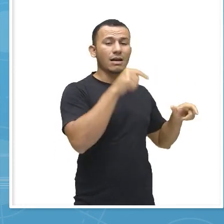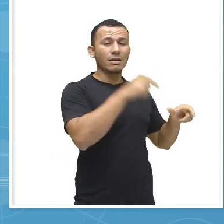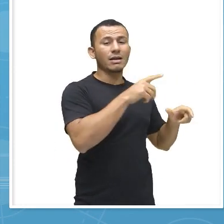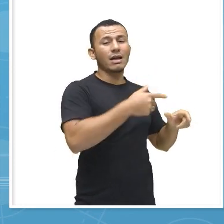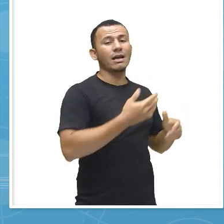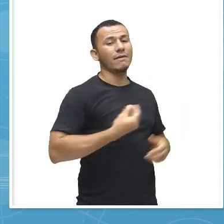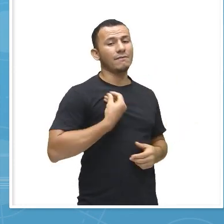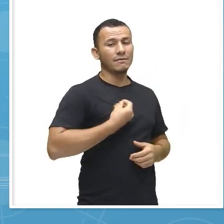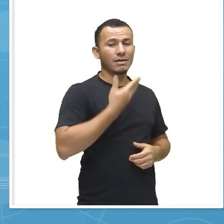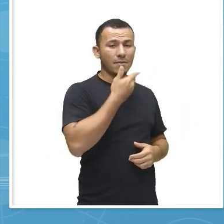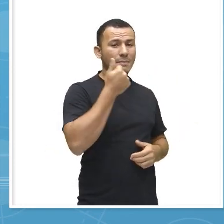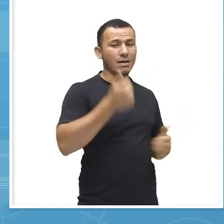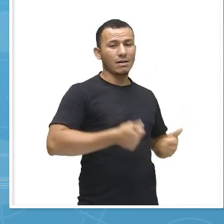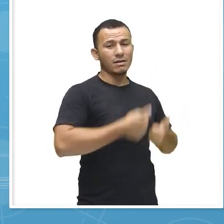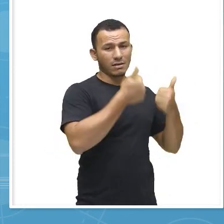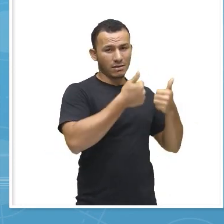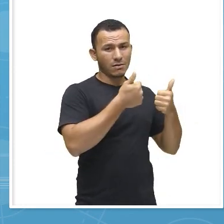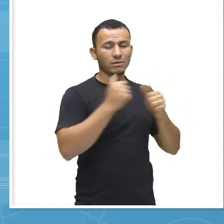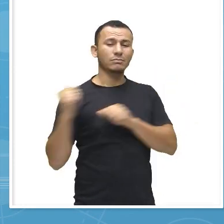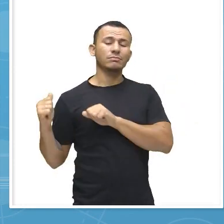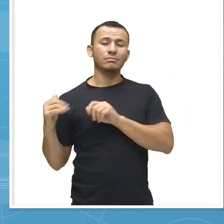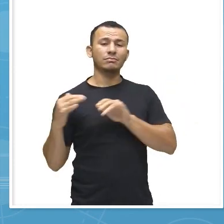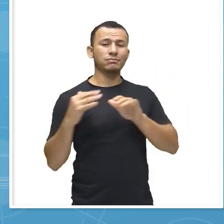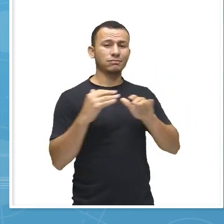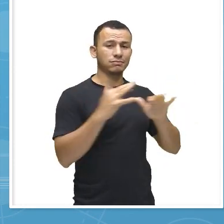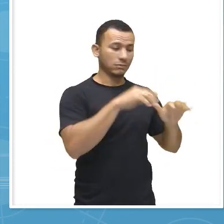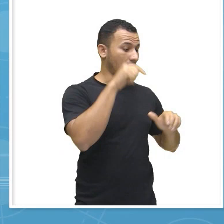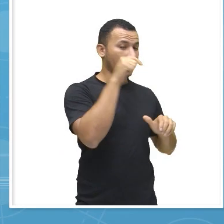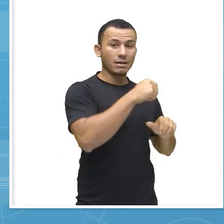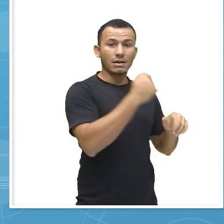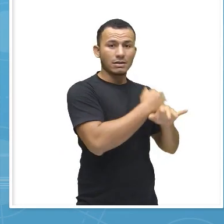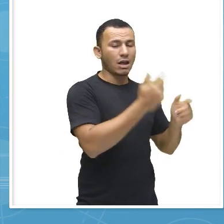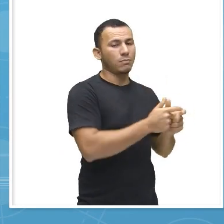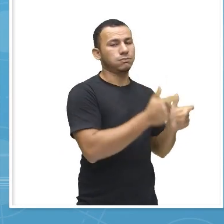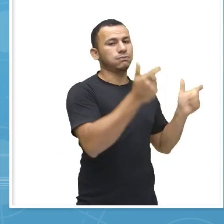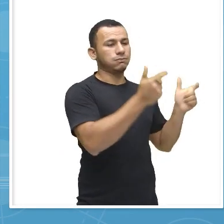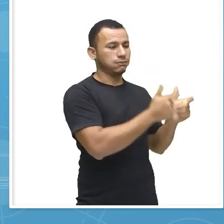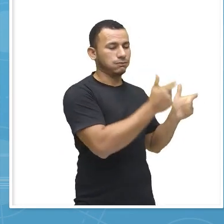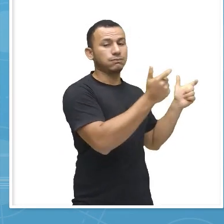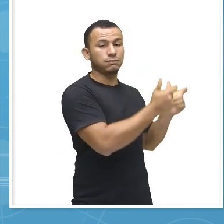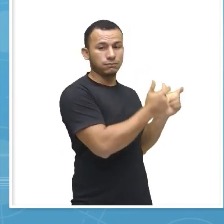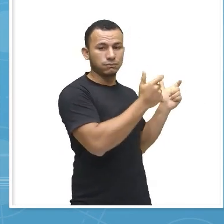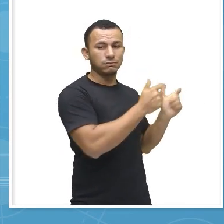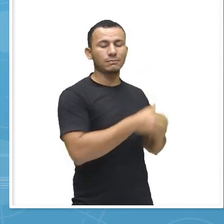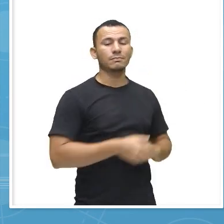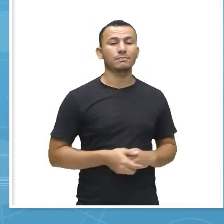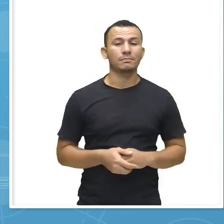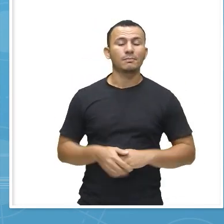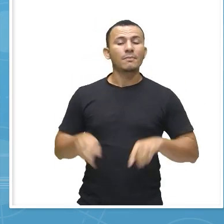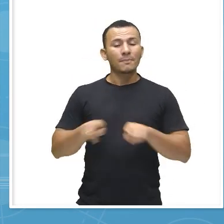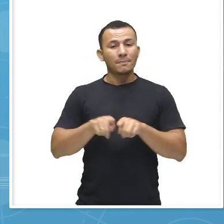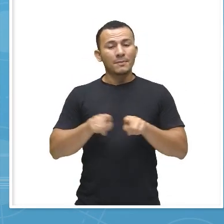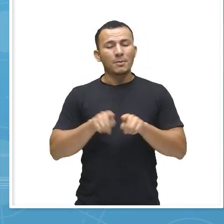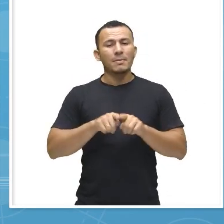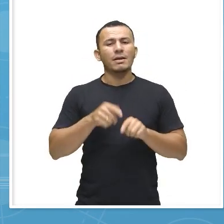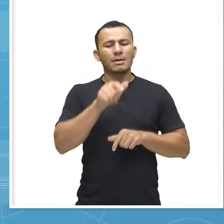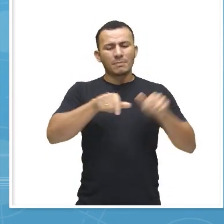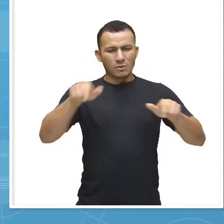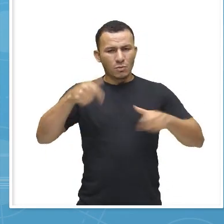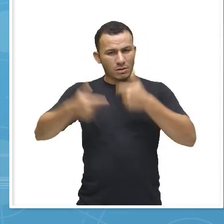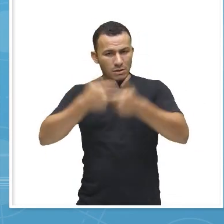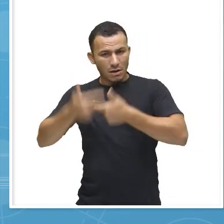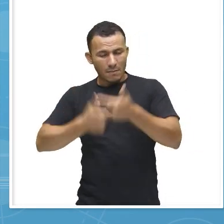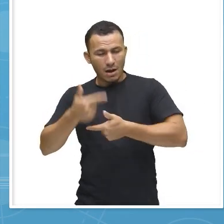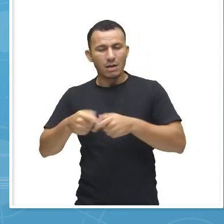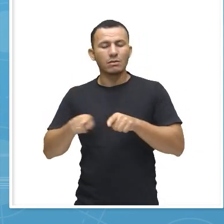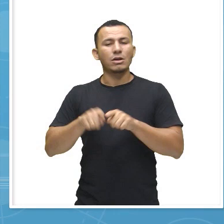vida, fazendo esse processo migratório, enchendo as cidades, não é isso? Temos aí disponibilidade de mão de obra, recursos